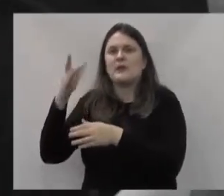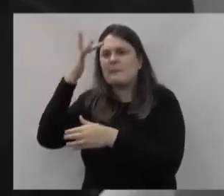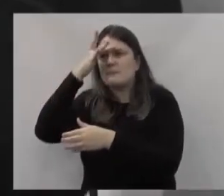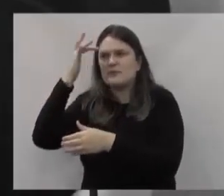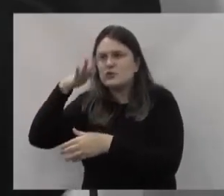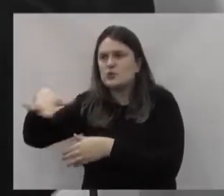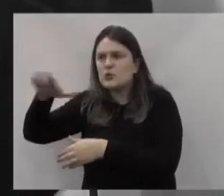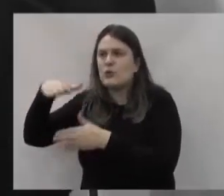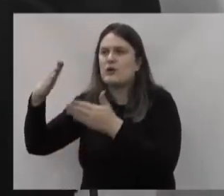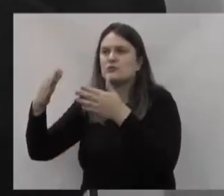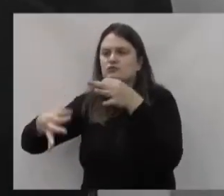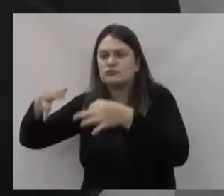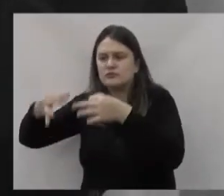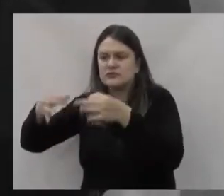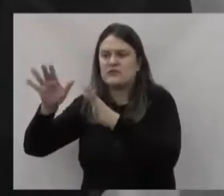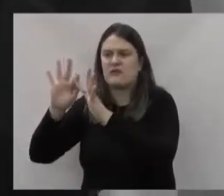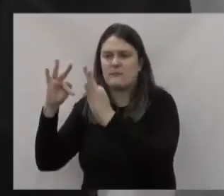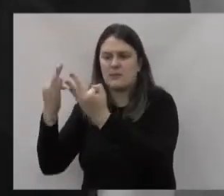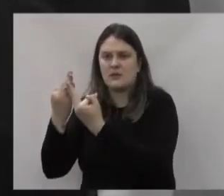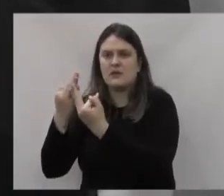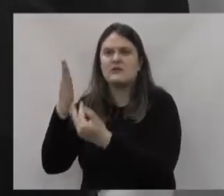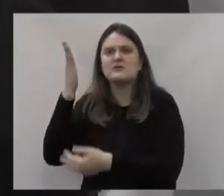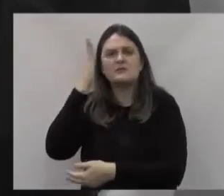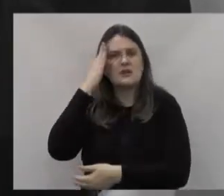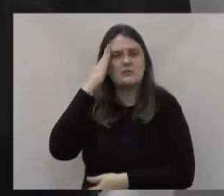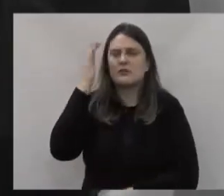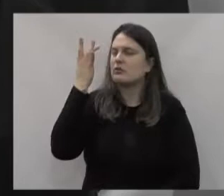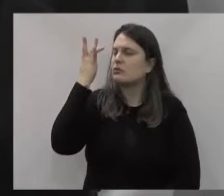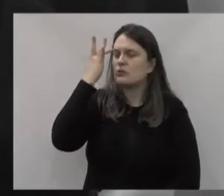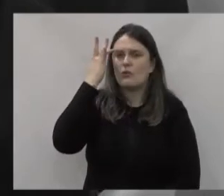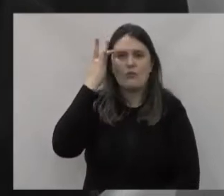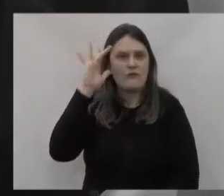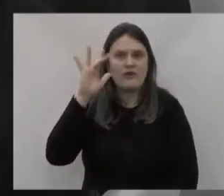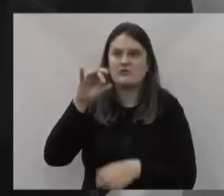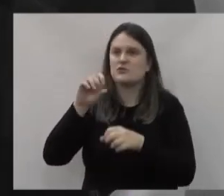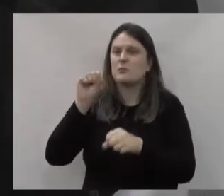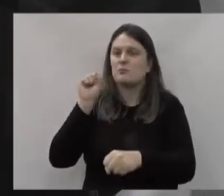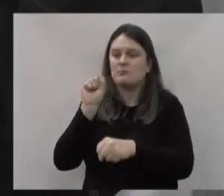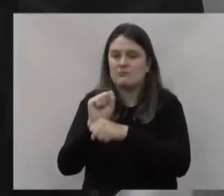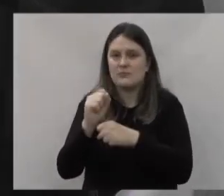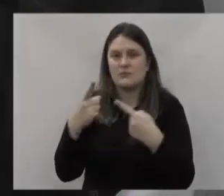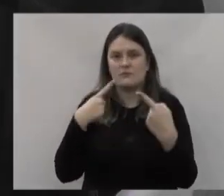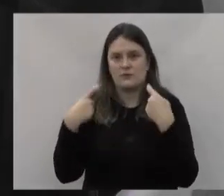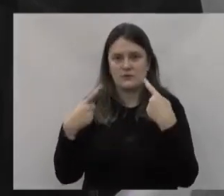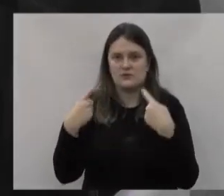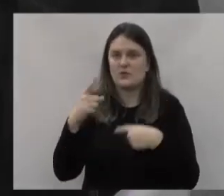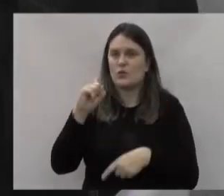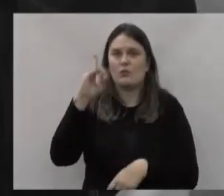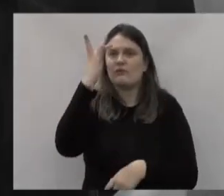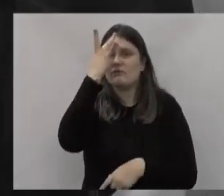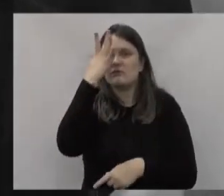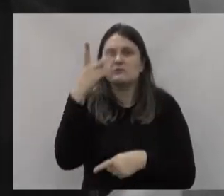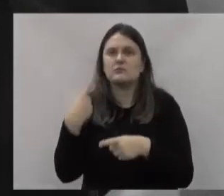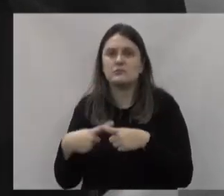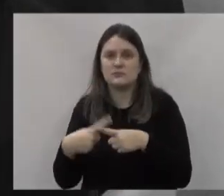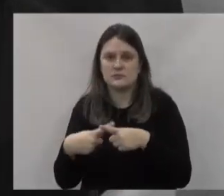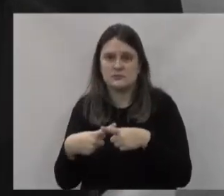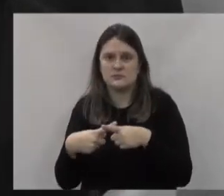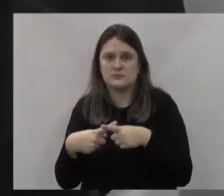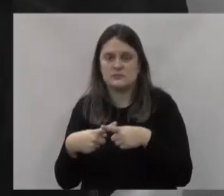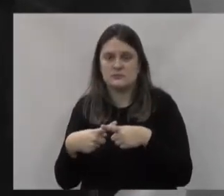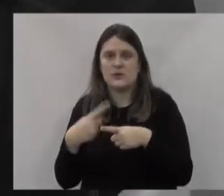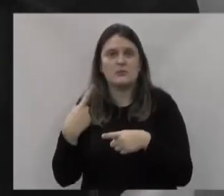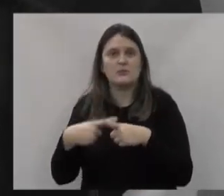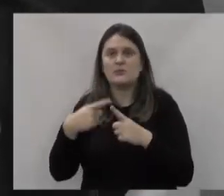de outros serviços, a gente sabe que não é fácil quebrar esse ciclo. E não é fácil por quê? Porque